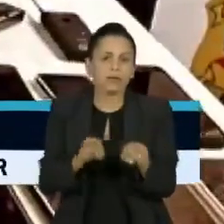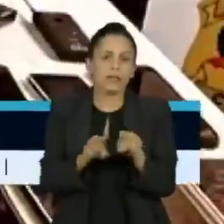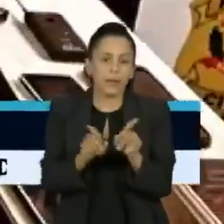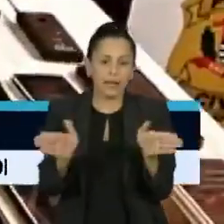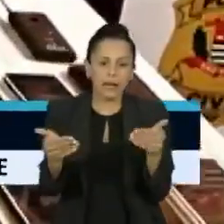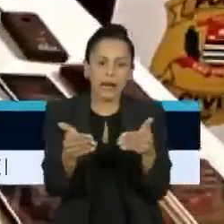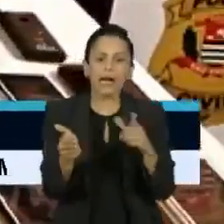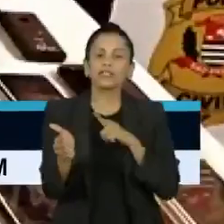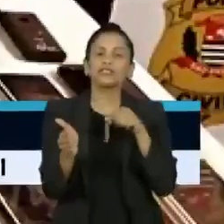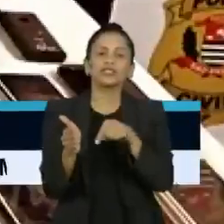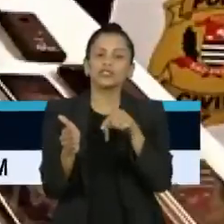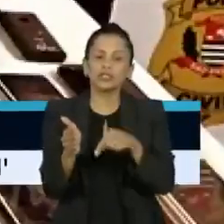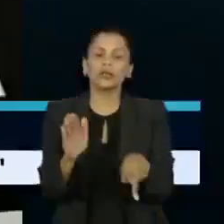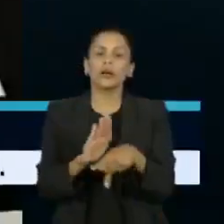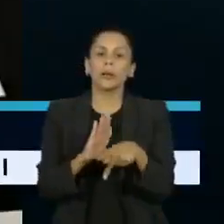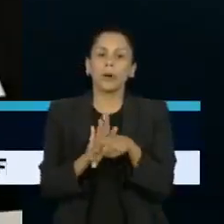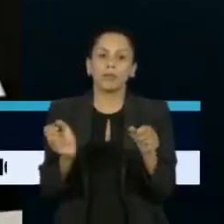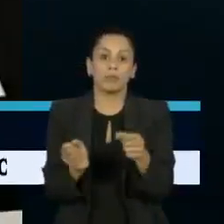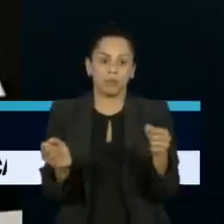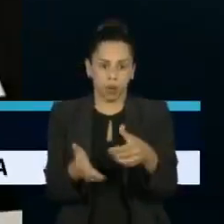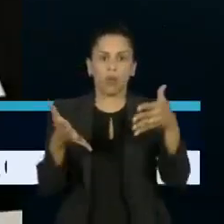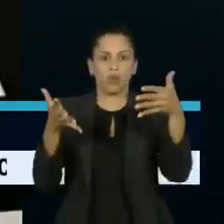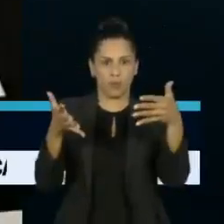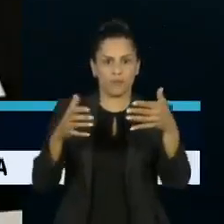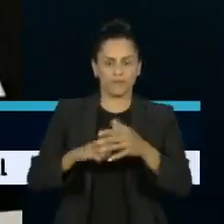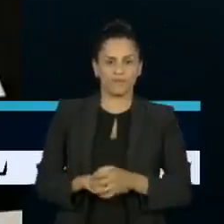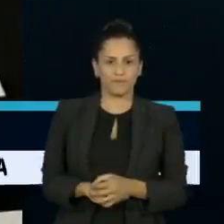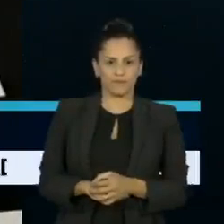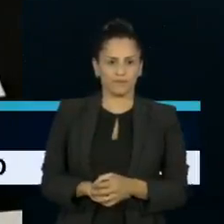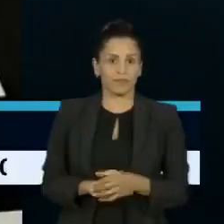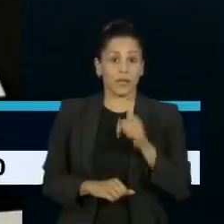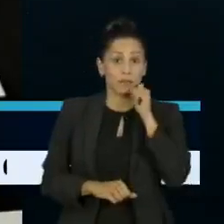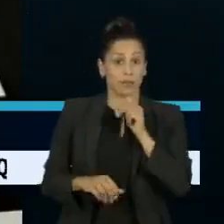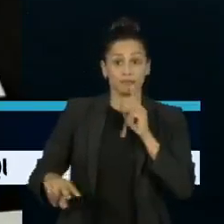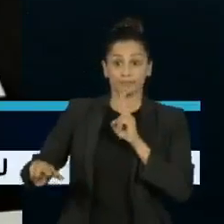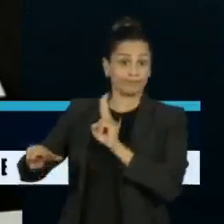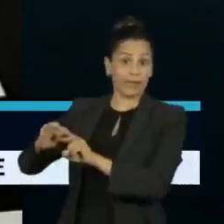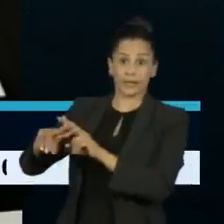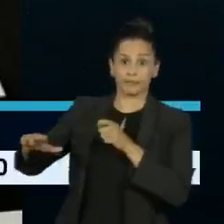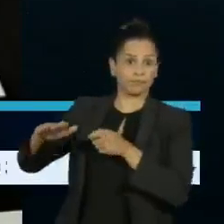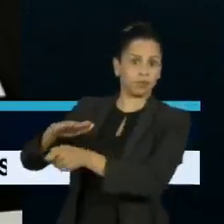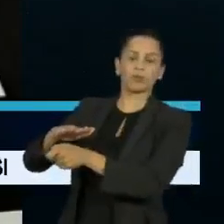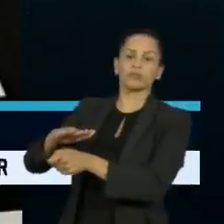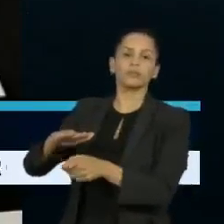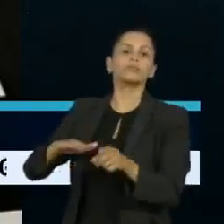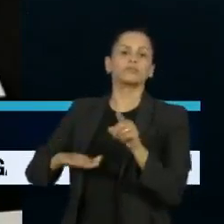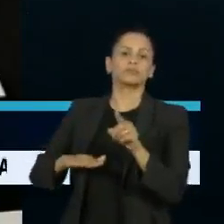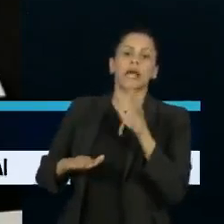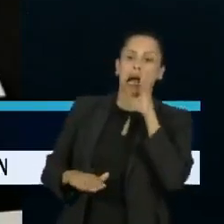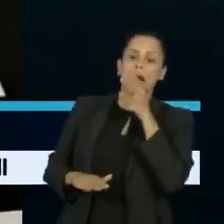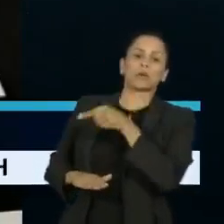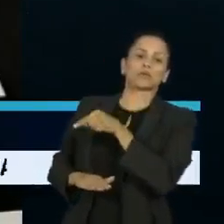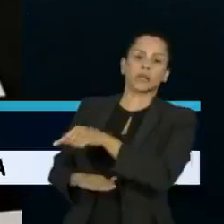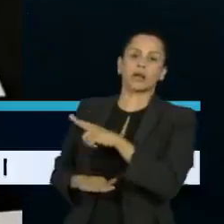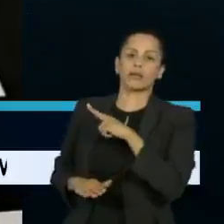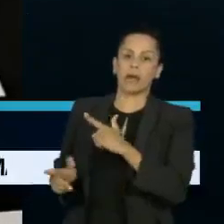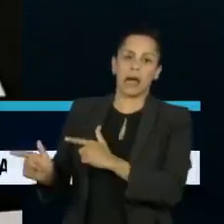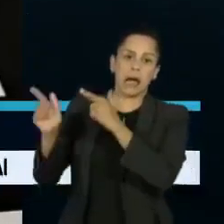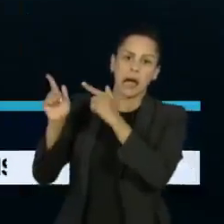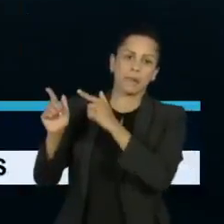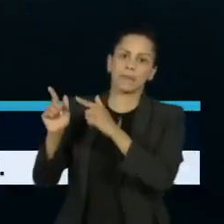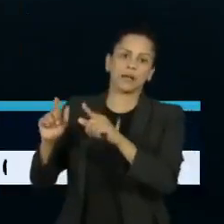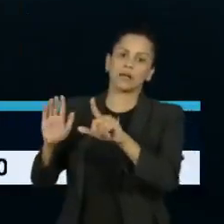contendo espoletas de acionamento de explosivos. Presa em flagrante, ela foi acusada de porte ilegal de armas e tráfico